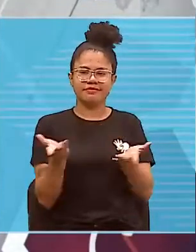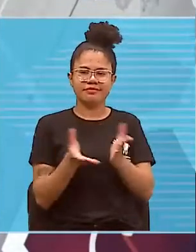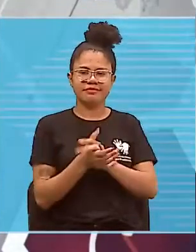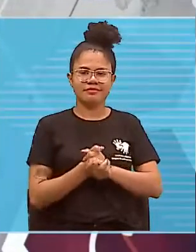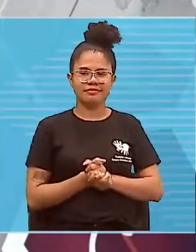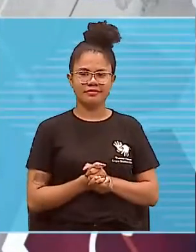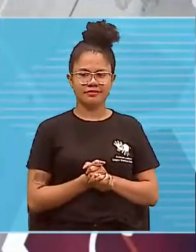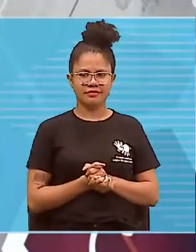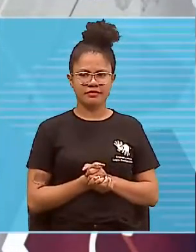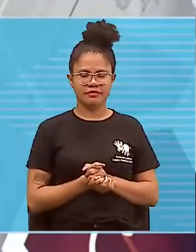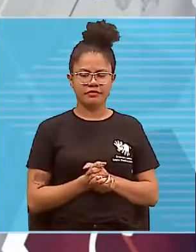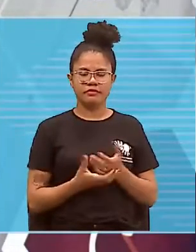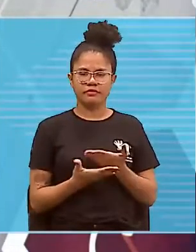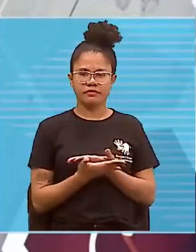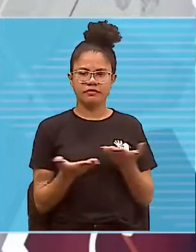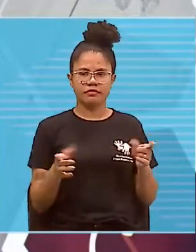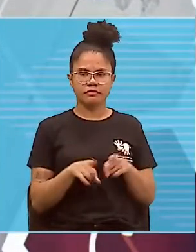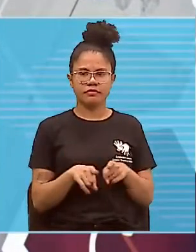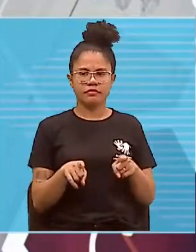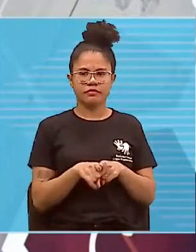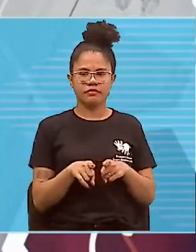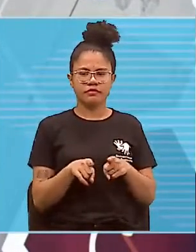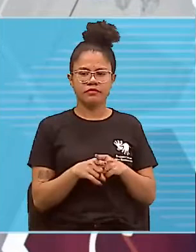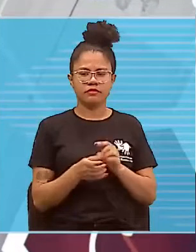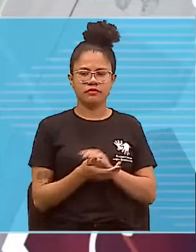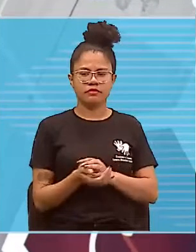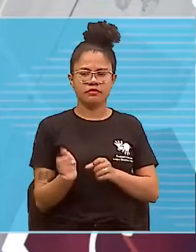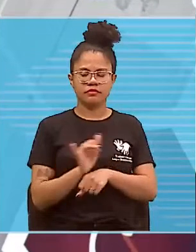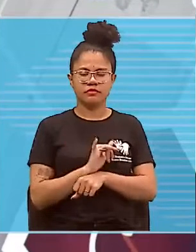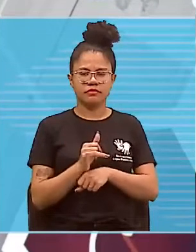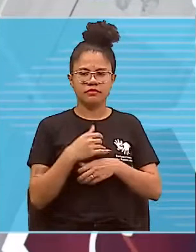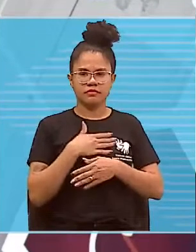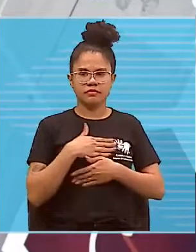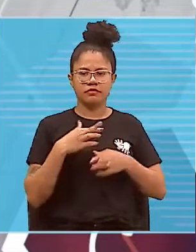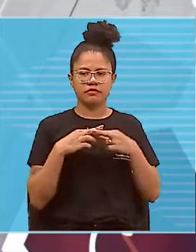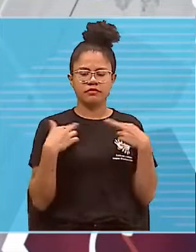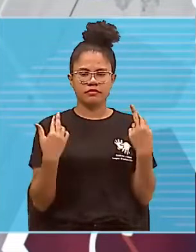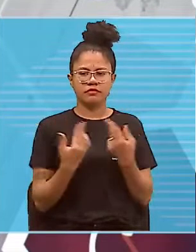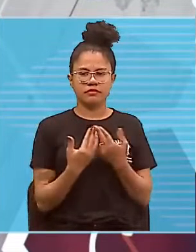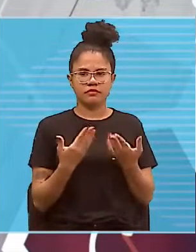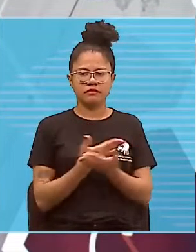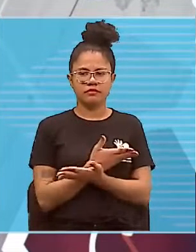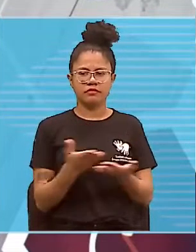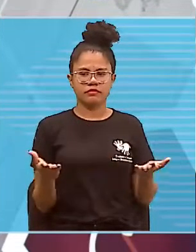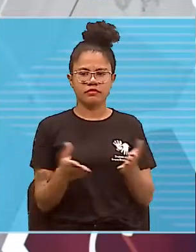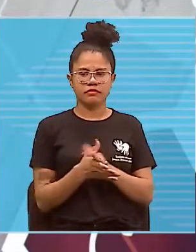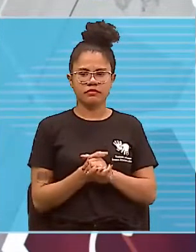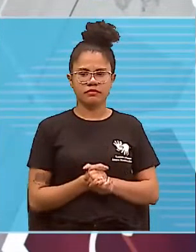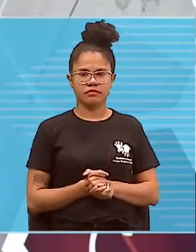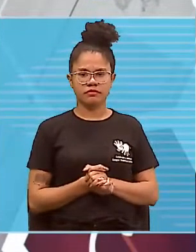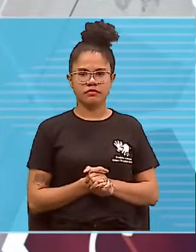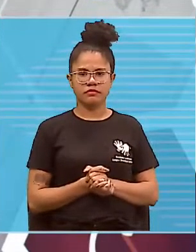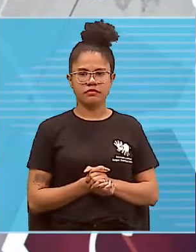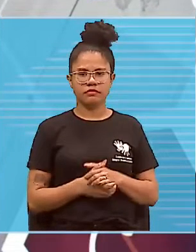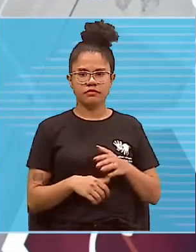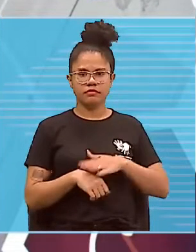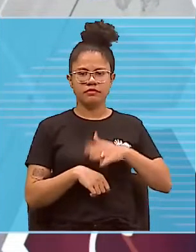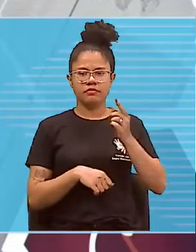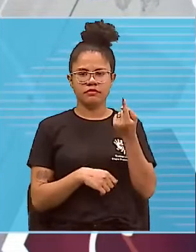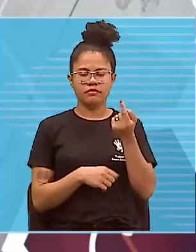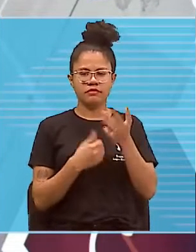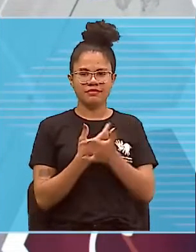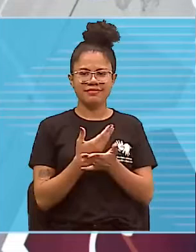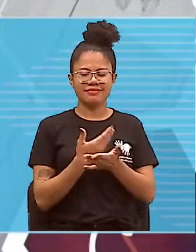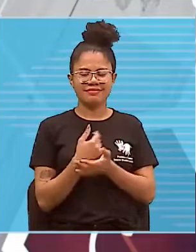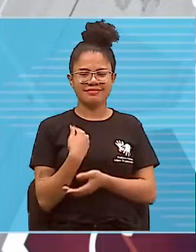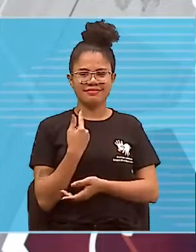galerinha também que tá pelo YouTube bom saber que vocês estão aqui com a gente conferindo Mais uma aula perfeito e a gente